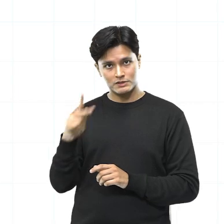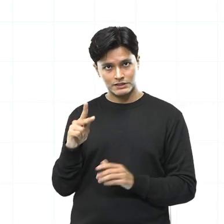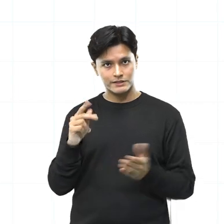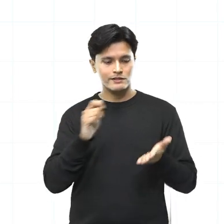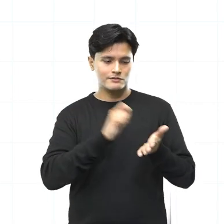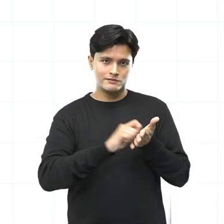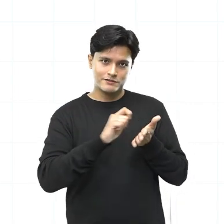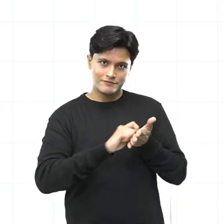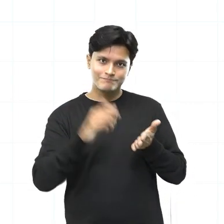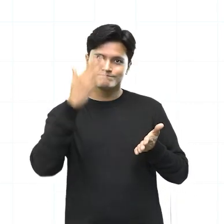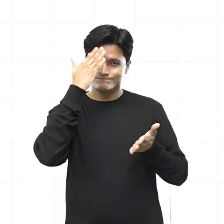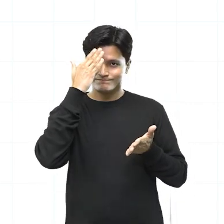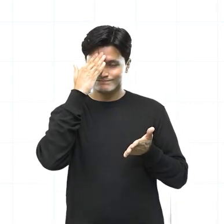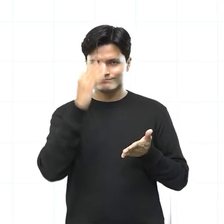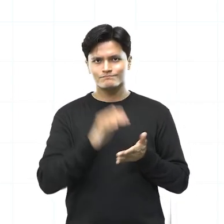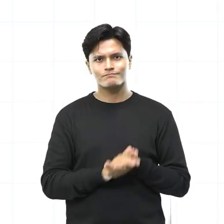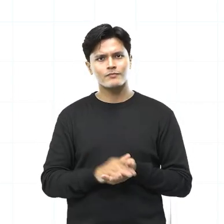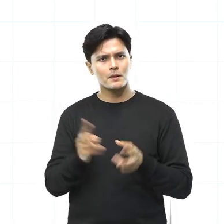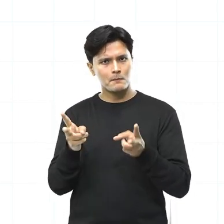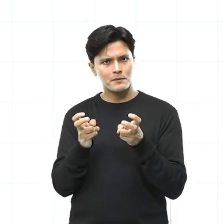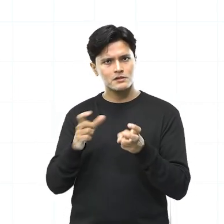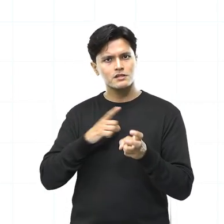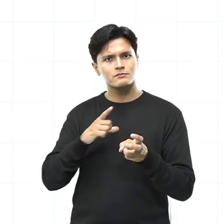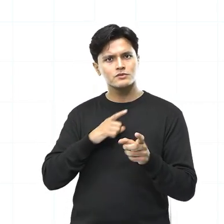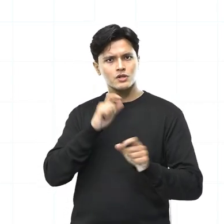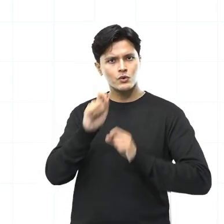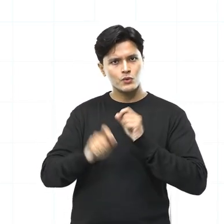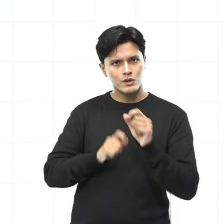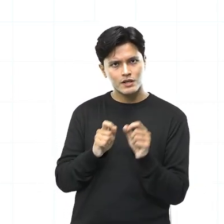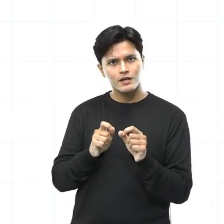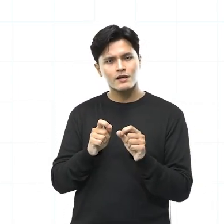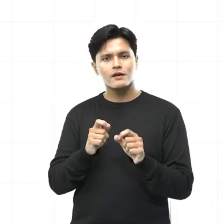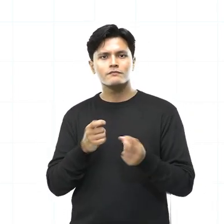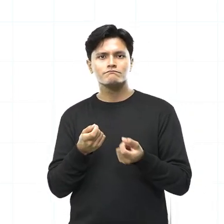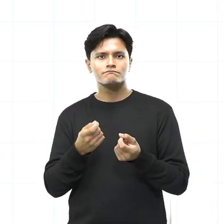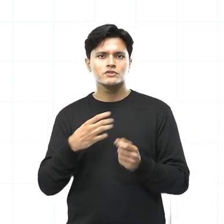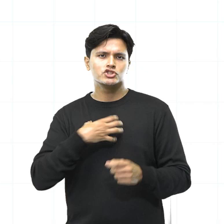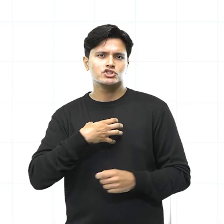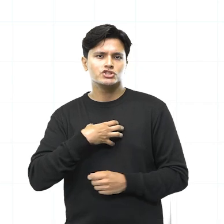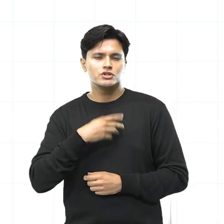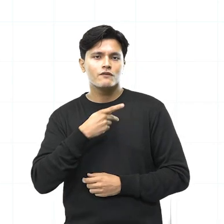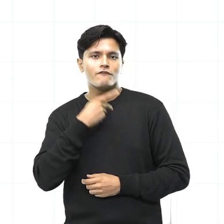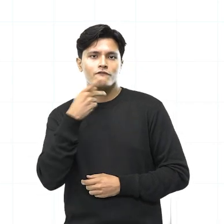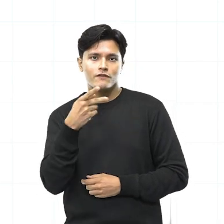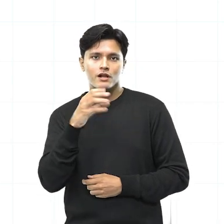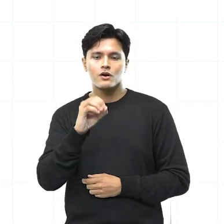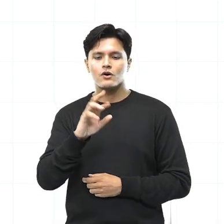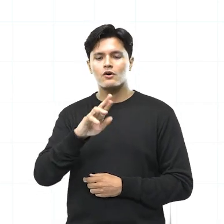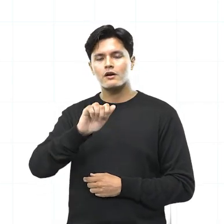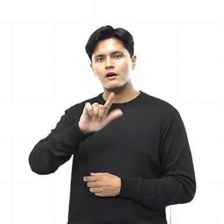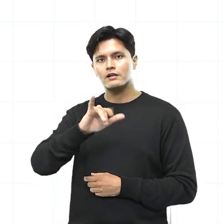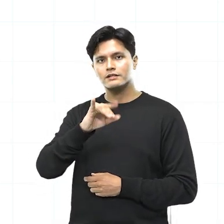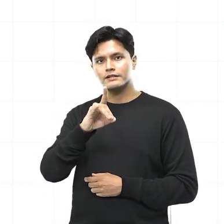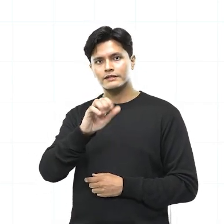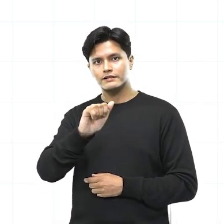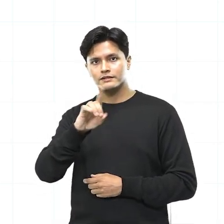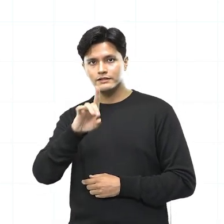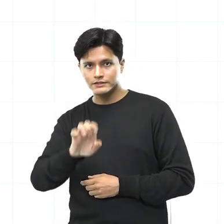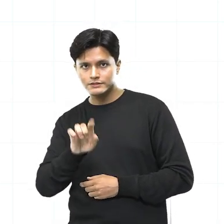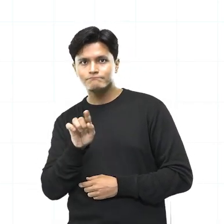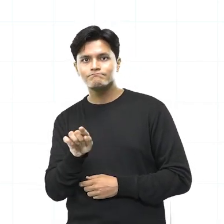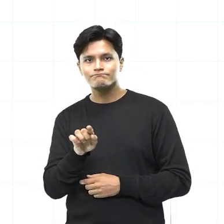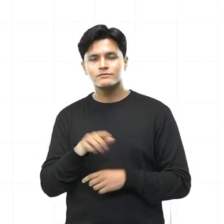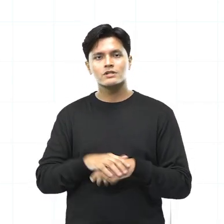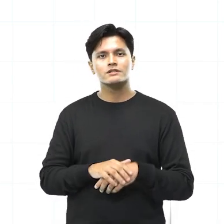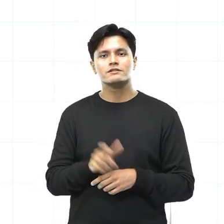pegada da questão da fala, né, da oralidade, marcas de oralidade? Ele fala, ó, sei,